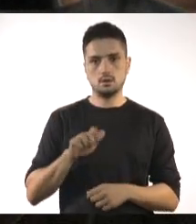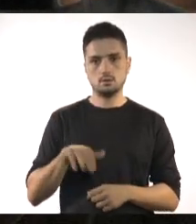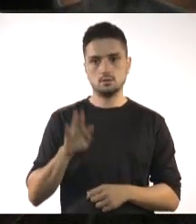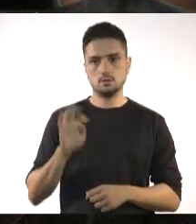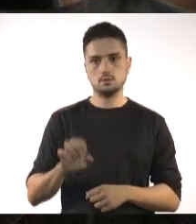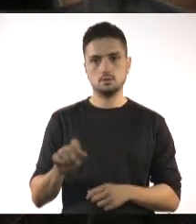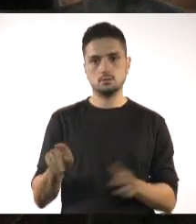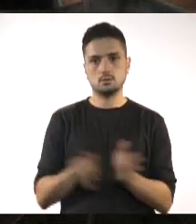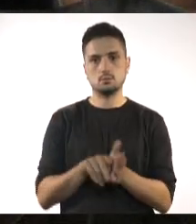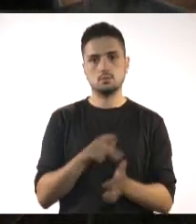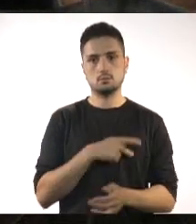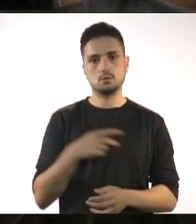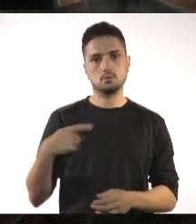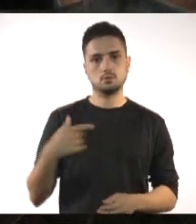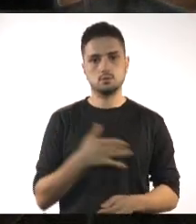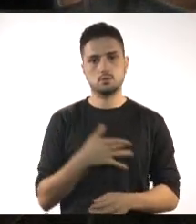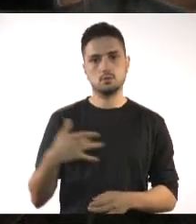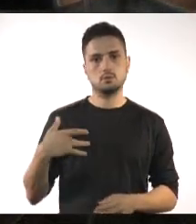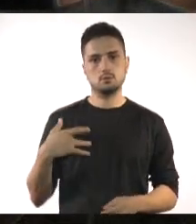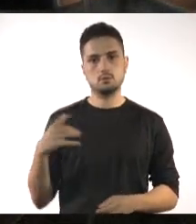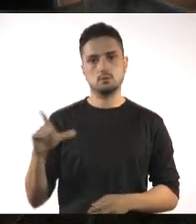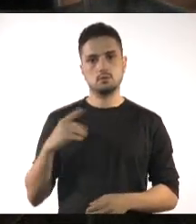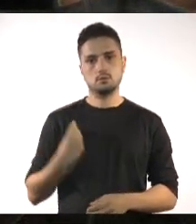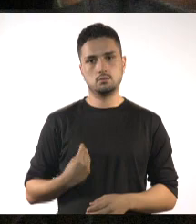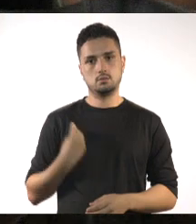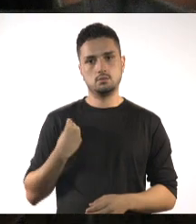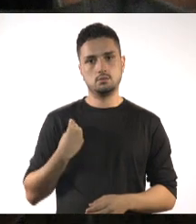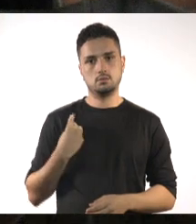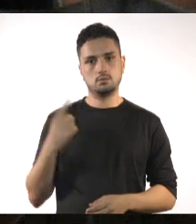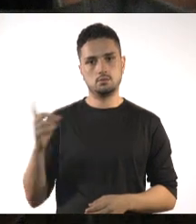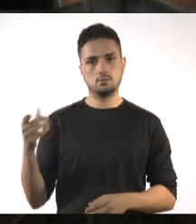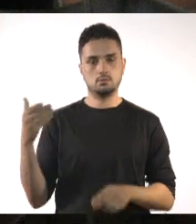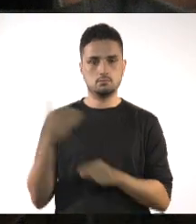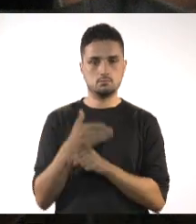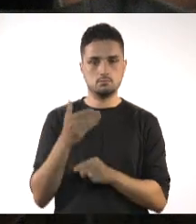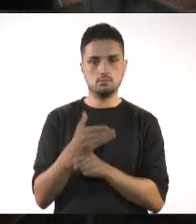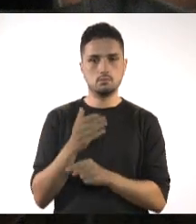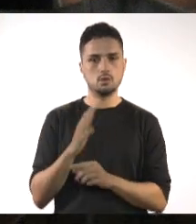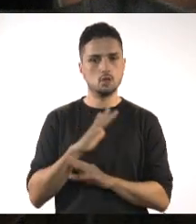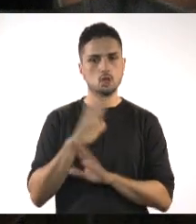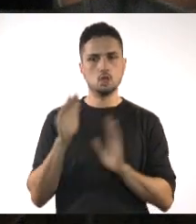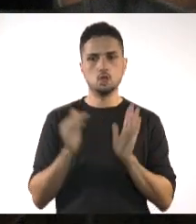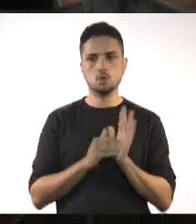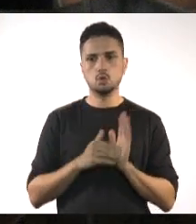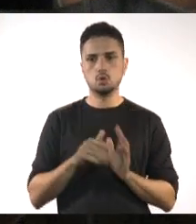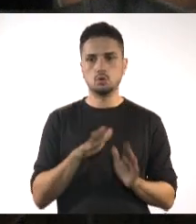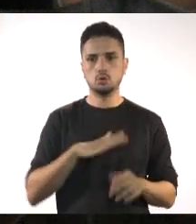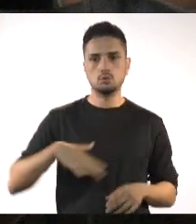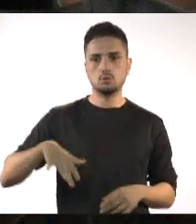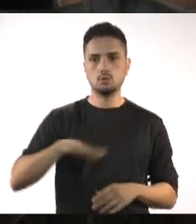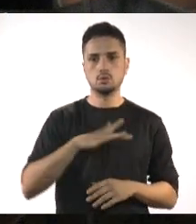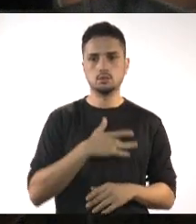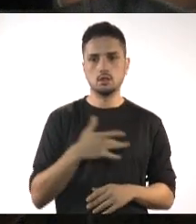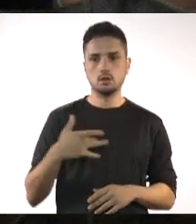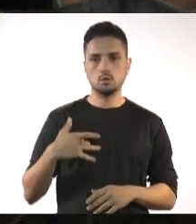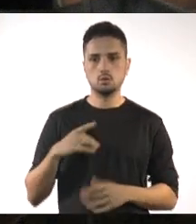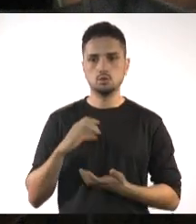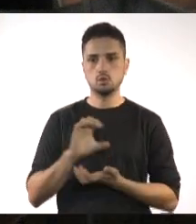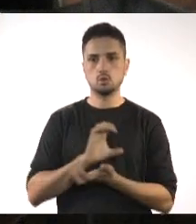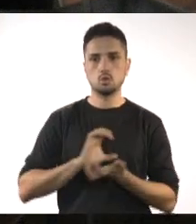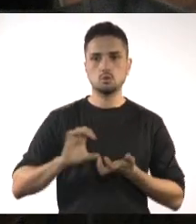saúde. É essa presença samaritana em todos os ambientes de saúde, nos